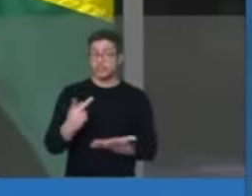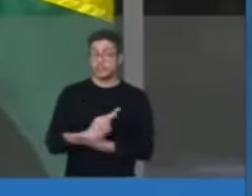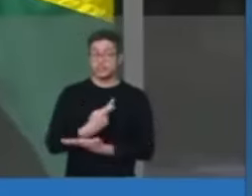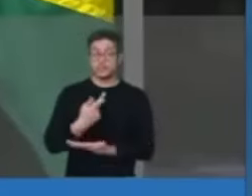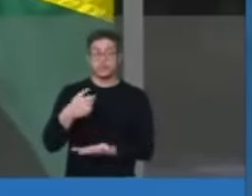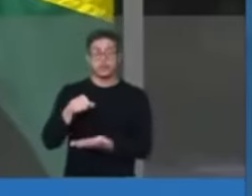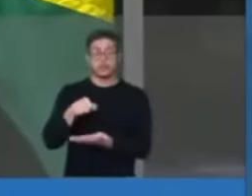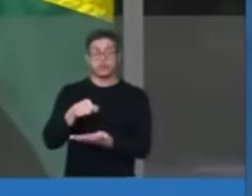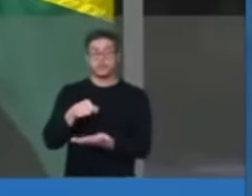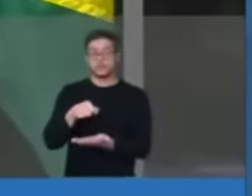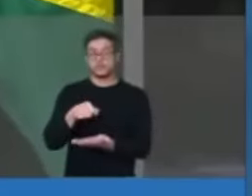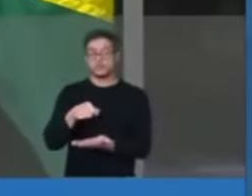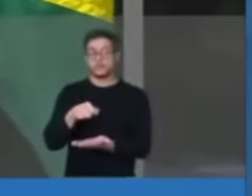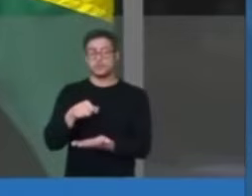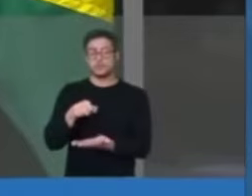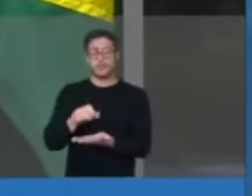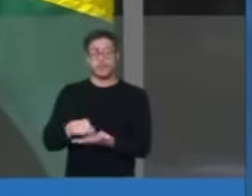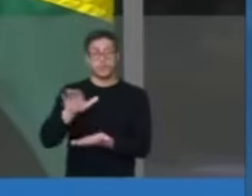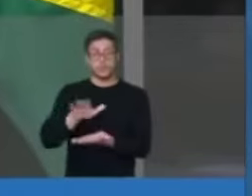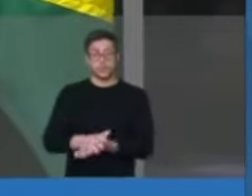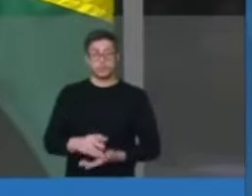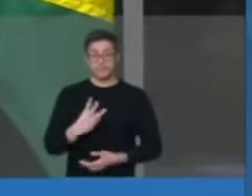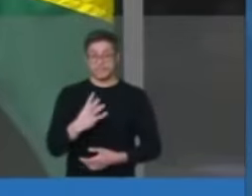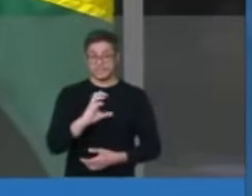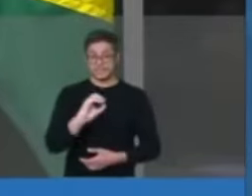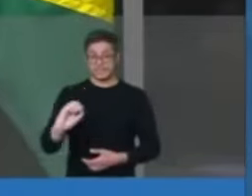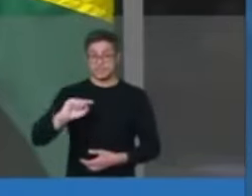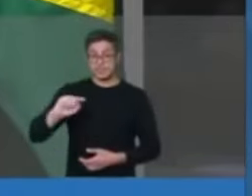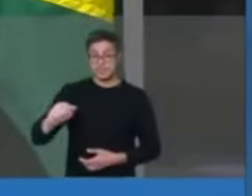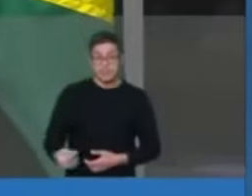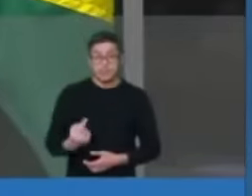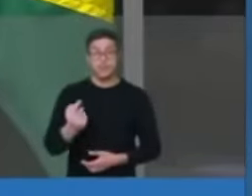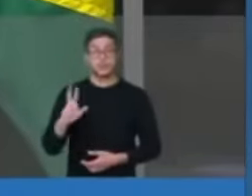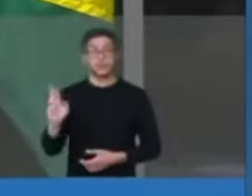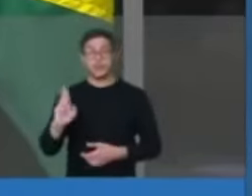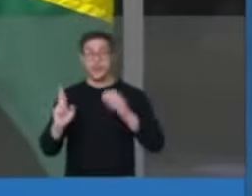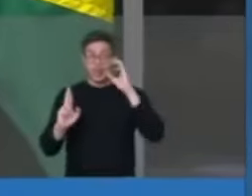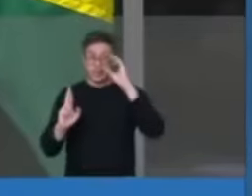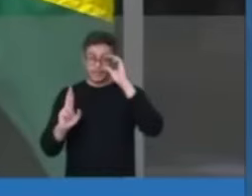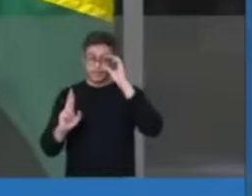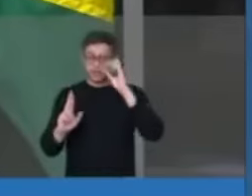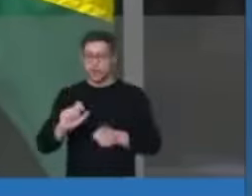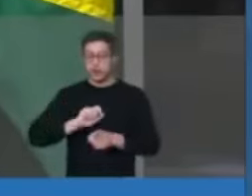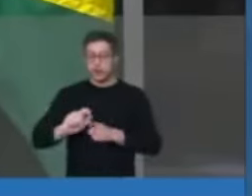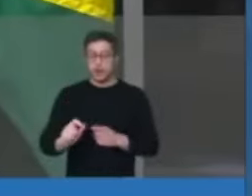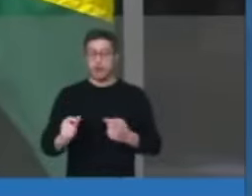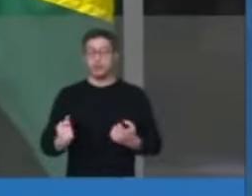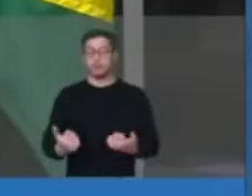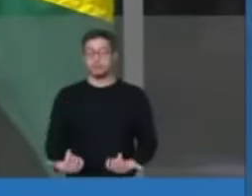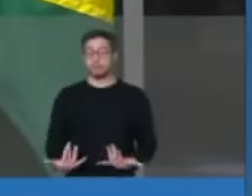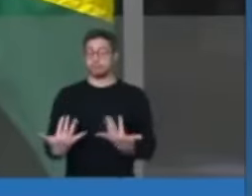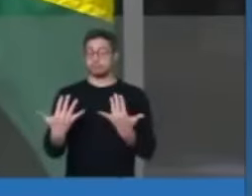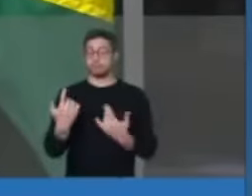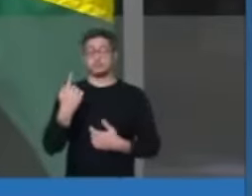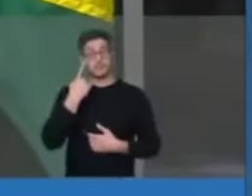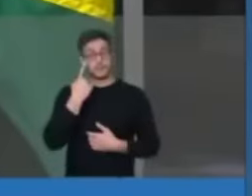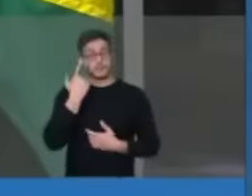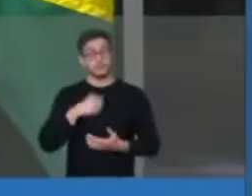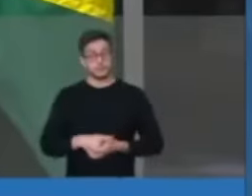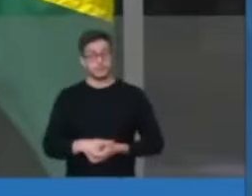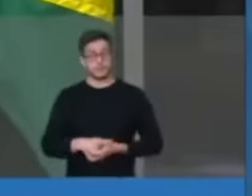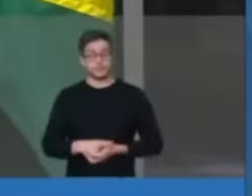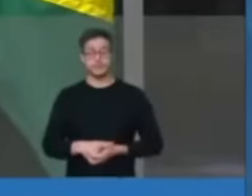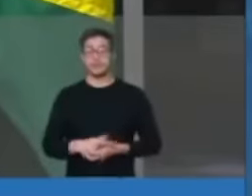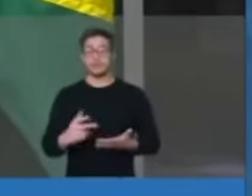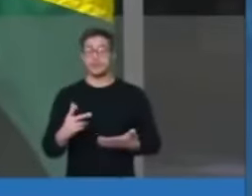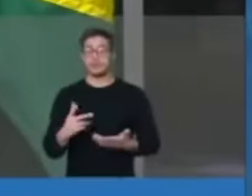fogo aí para todos os quatro cantos hoje muita gente viu pela Man manã já não conseguia nem chegar aqui em Brasília muitos aviões ainda não conseguia chegar e